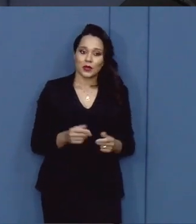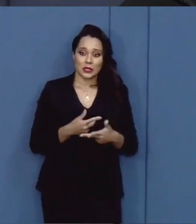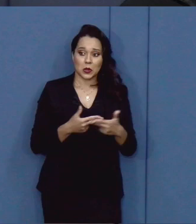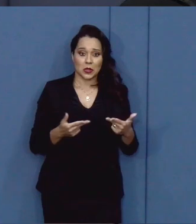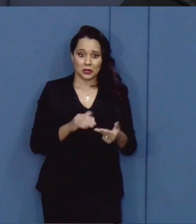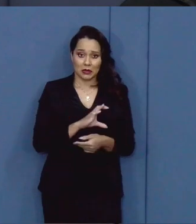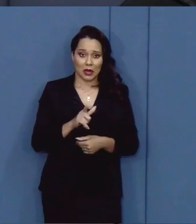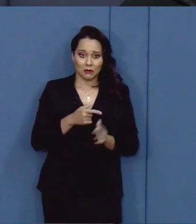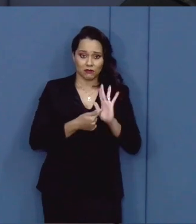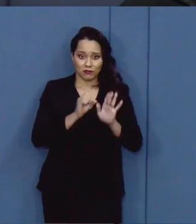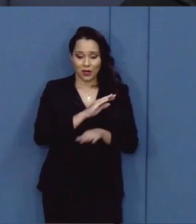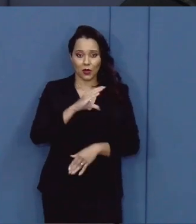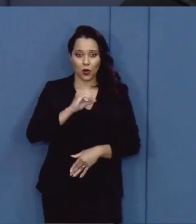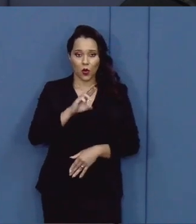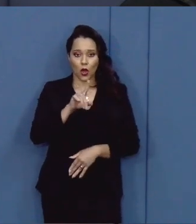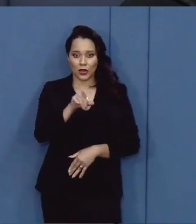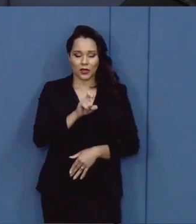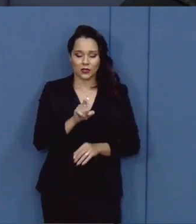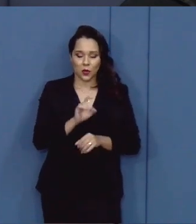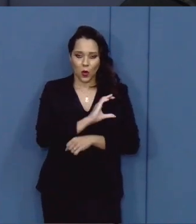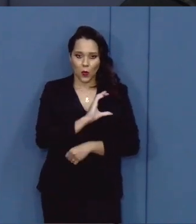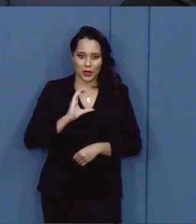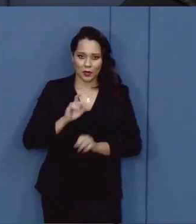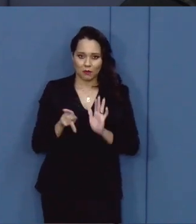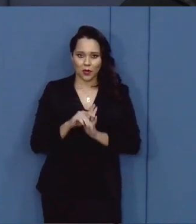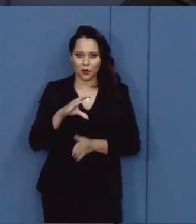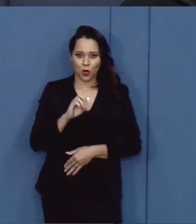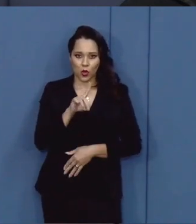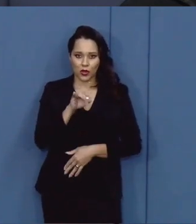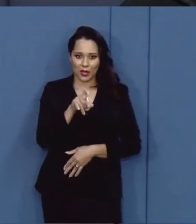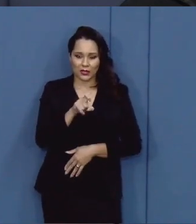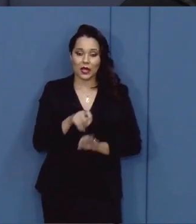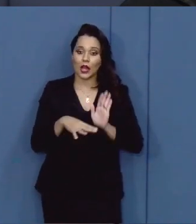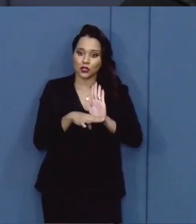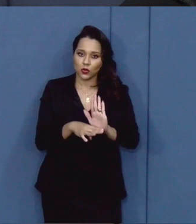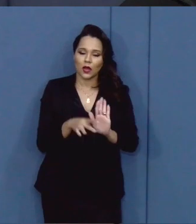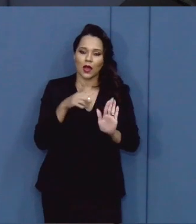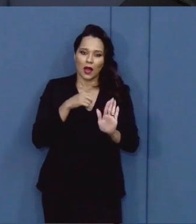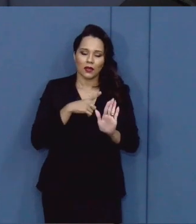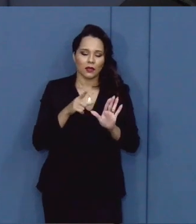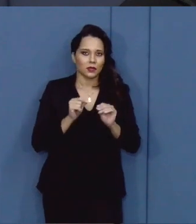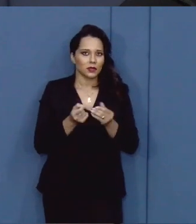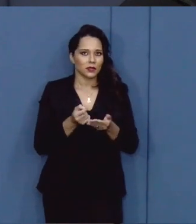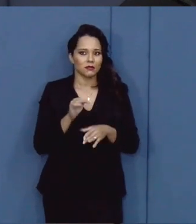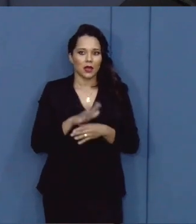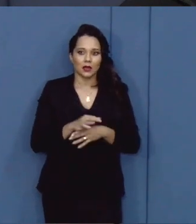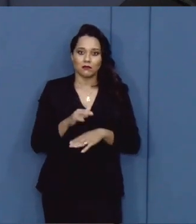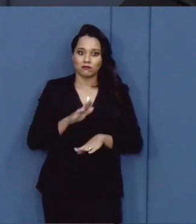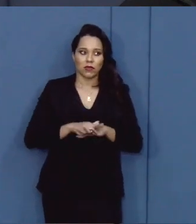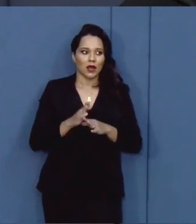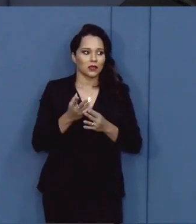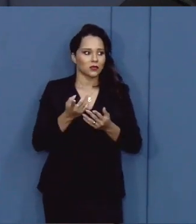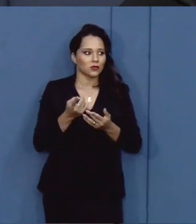coisas que evidenciadas é que o Códex, o Comitê do Códex, ajuda a manter acesa a chama